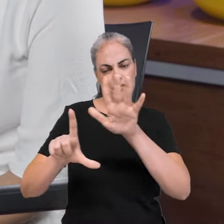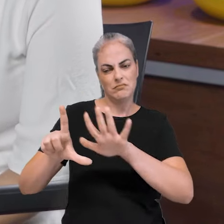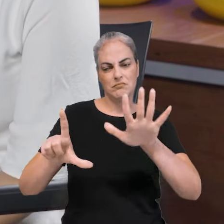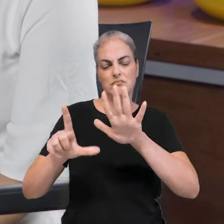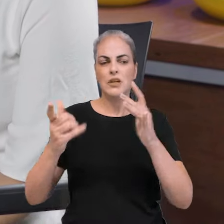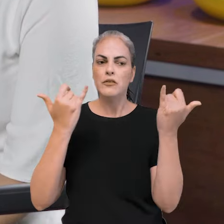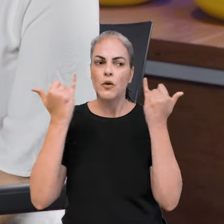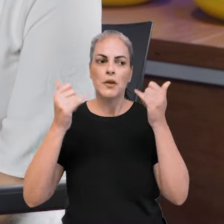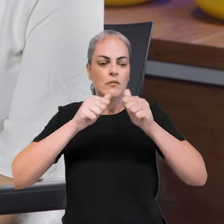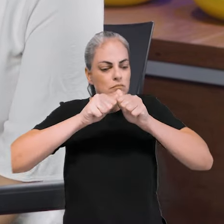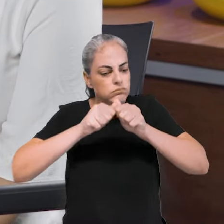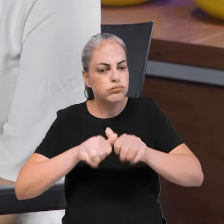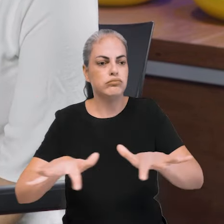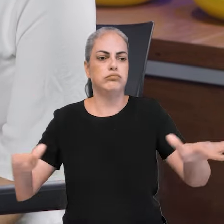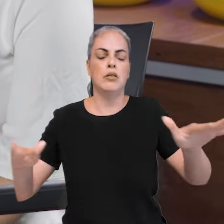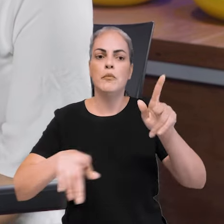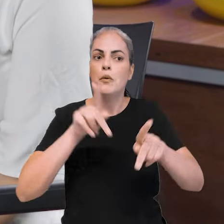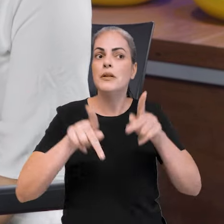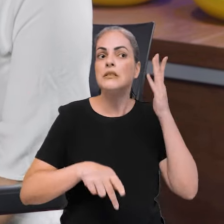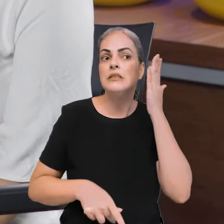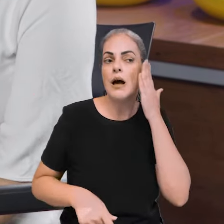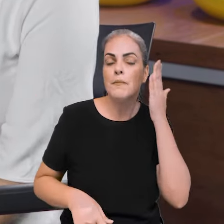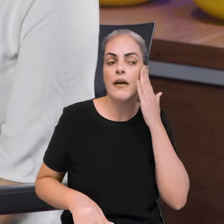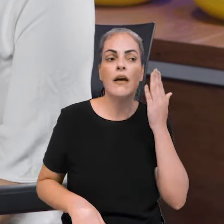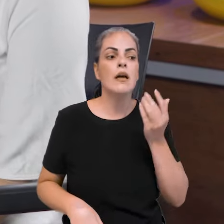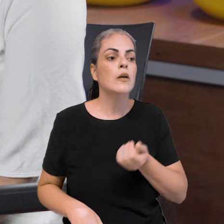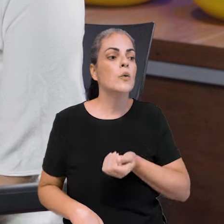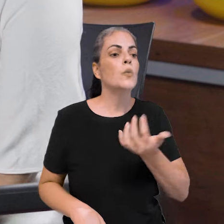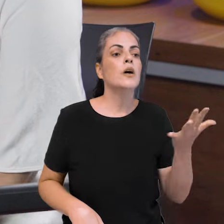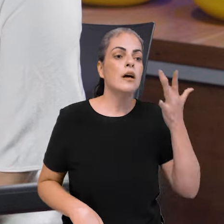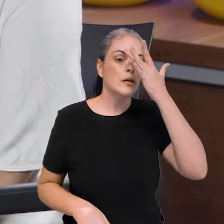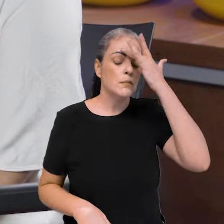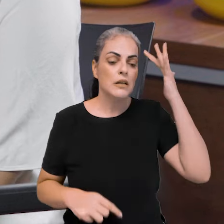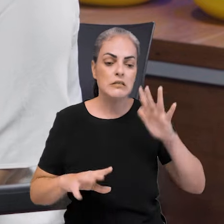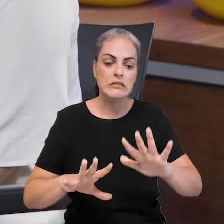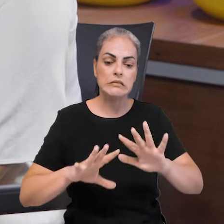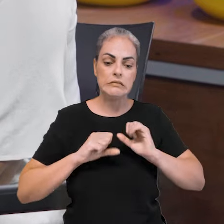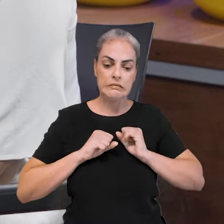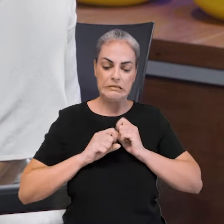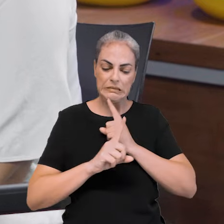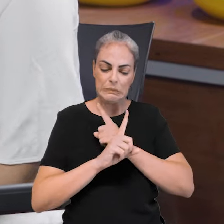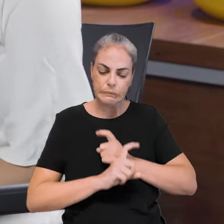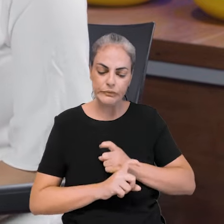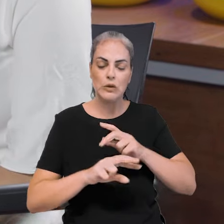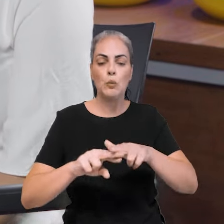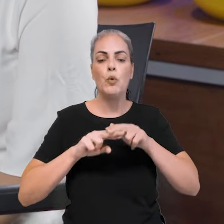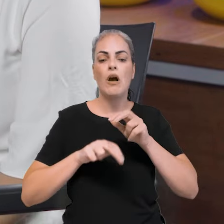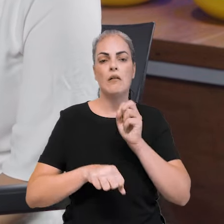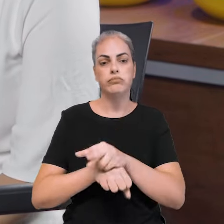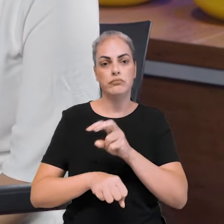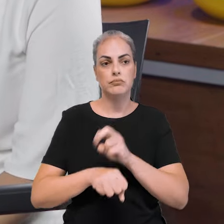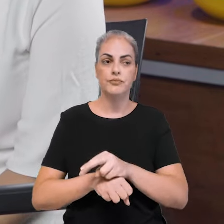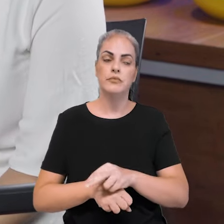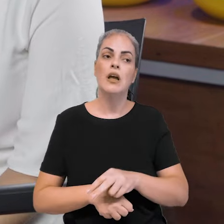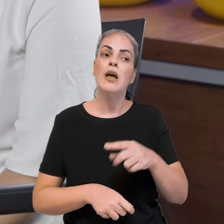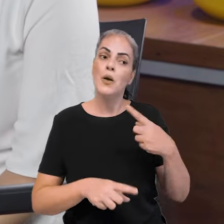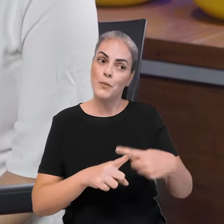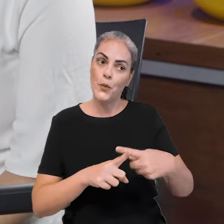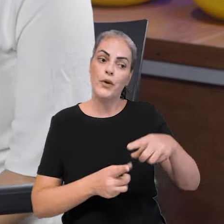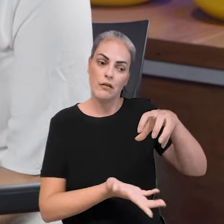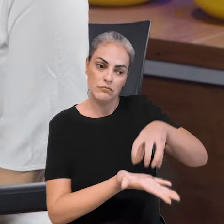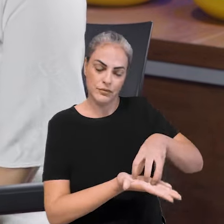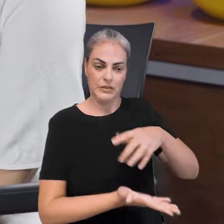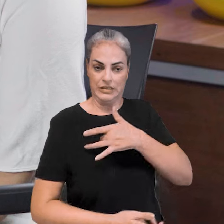também torna público as notificações de intoxicação por agrotóxicos, que é um agravo de notificação